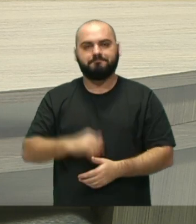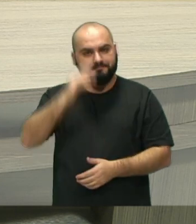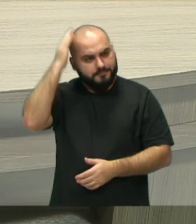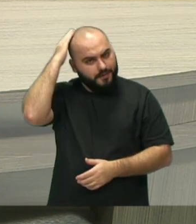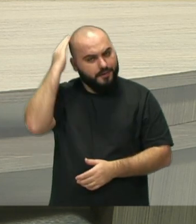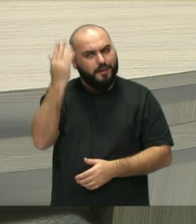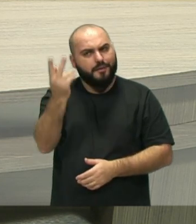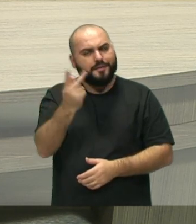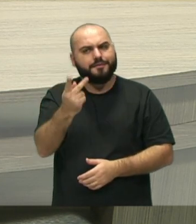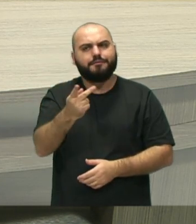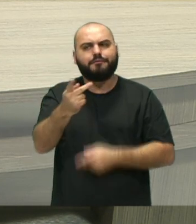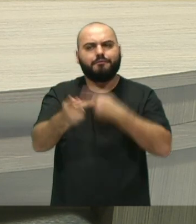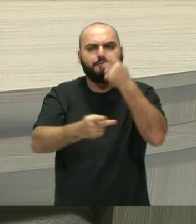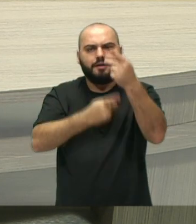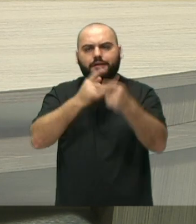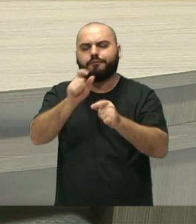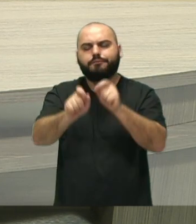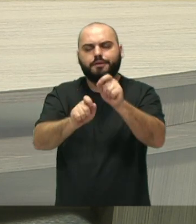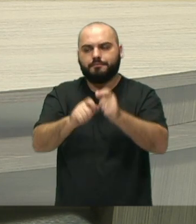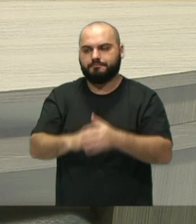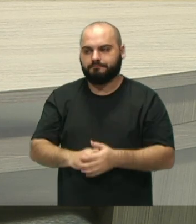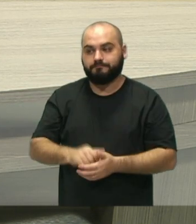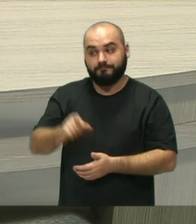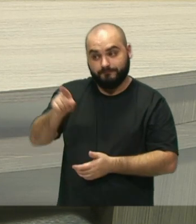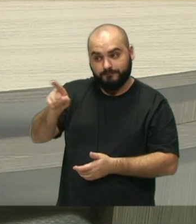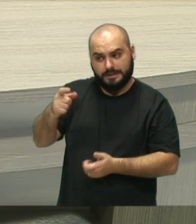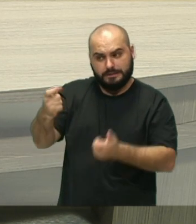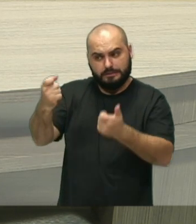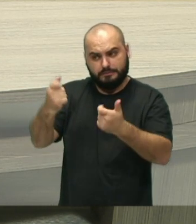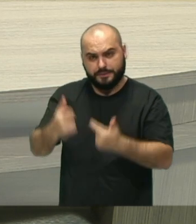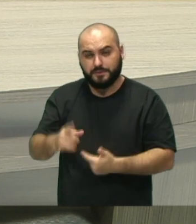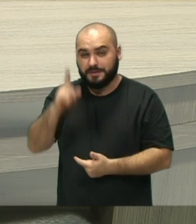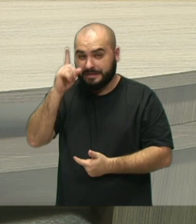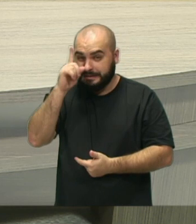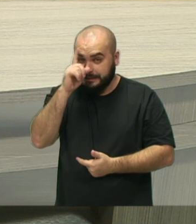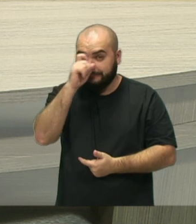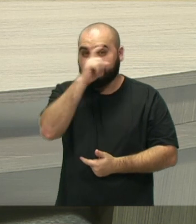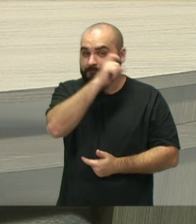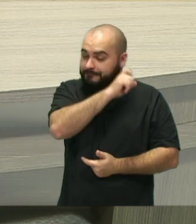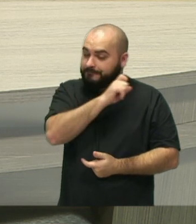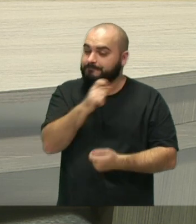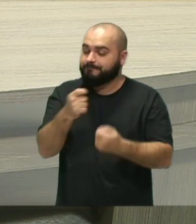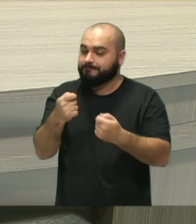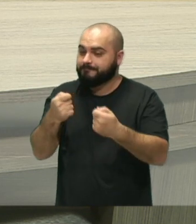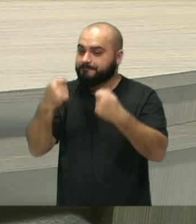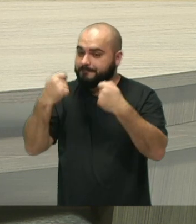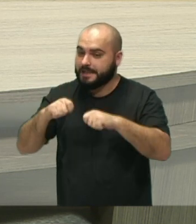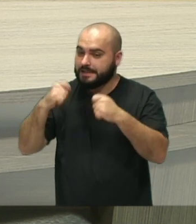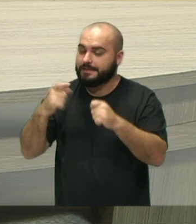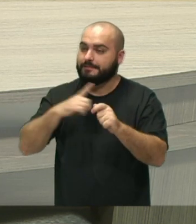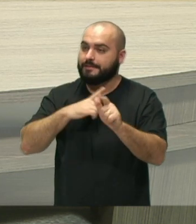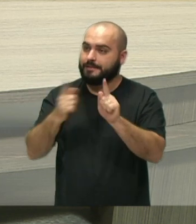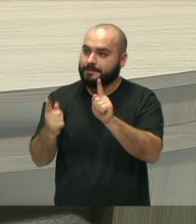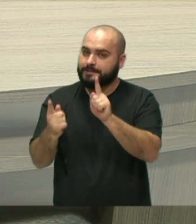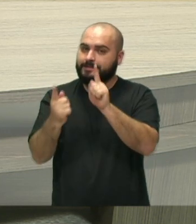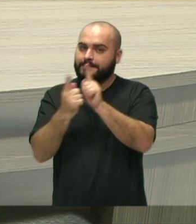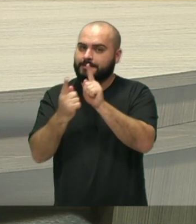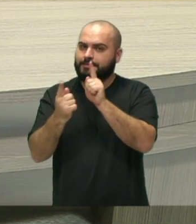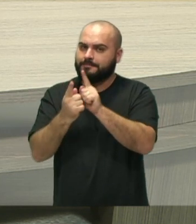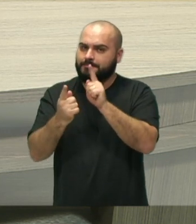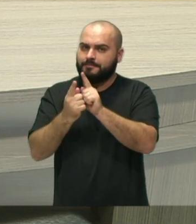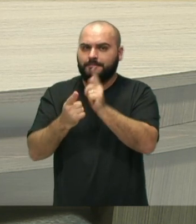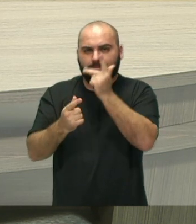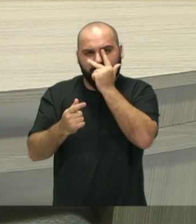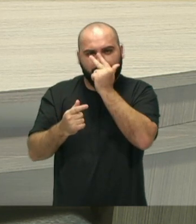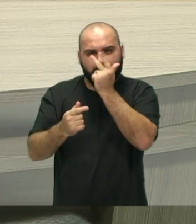assim, é bem difícil, a senhora falou que precisa, né, ter um atendimento quase